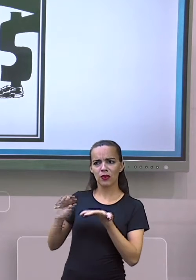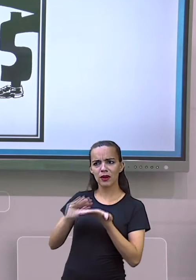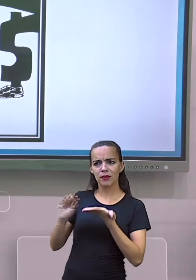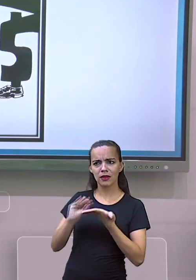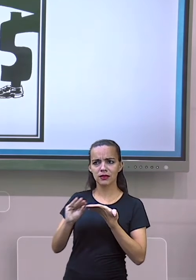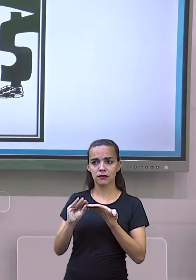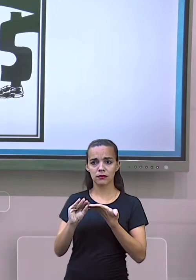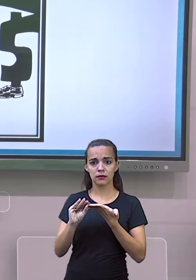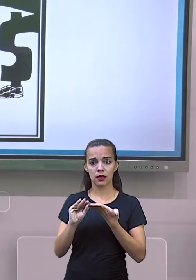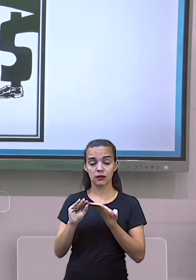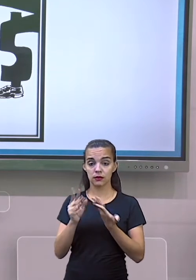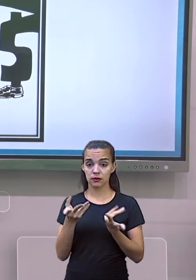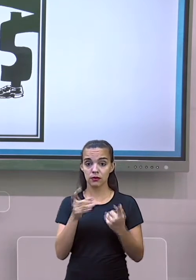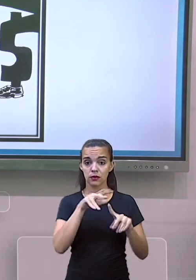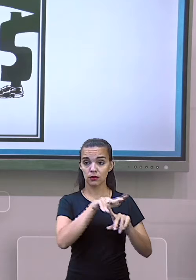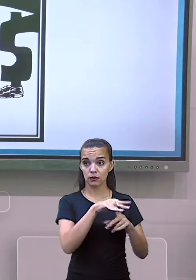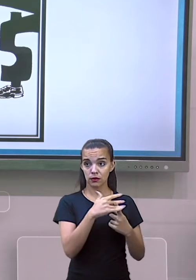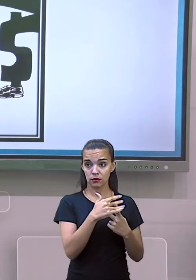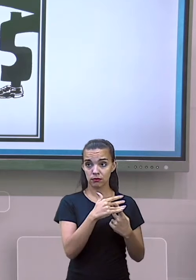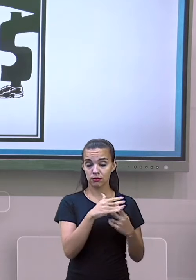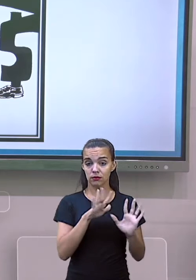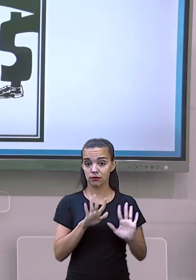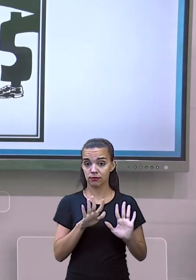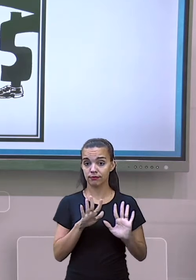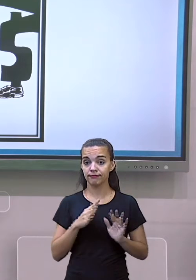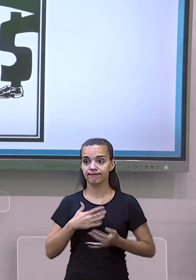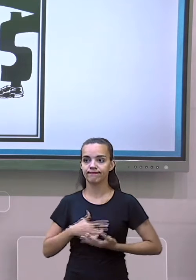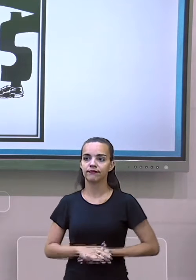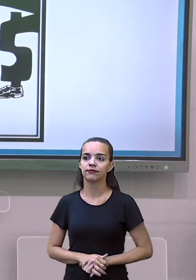de ser selvagem? Não.